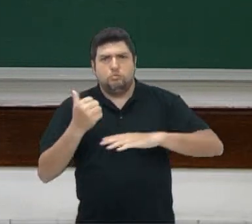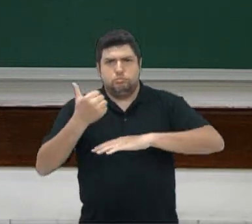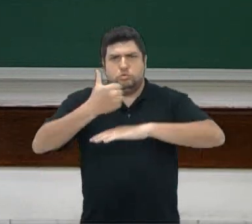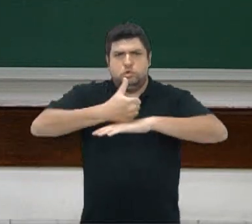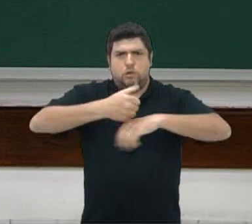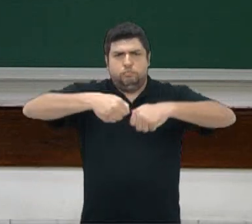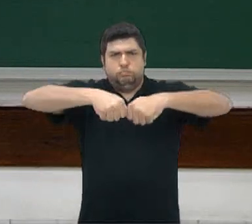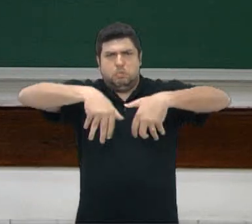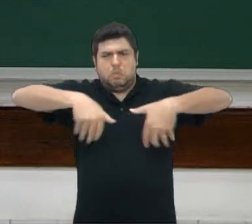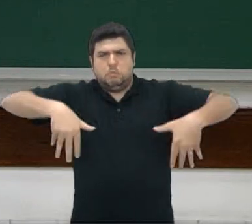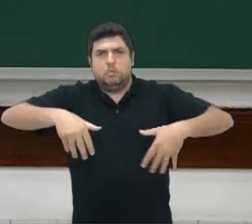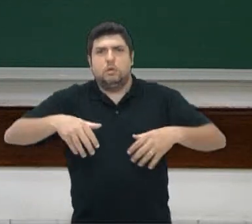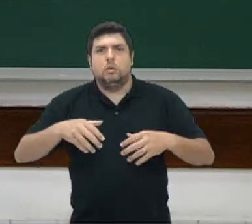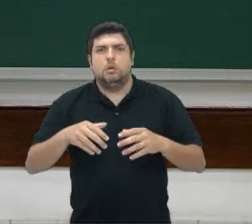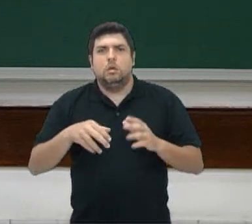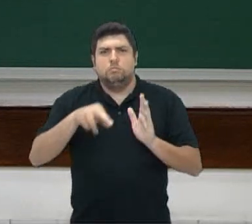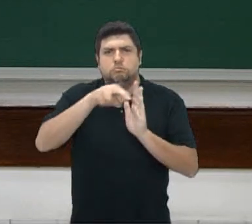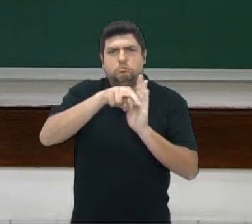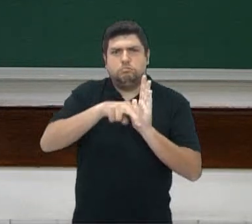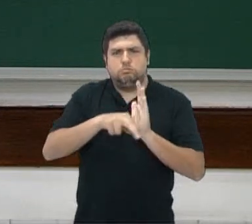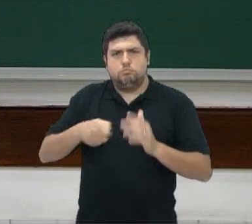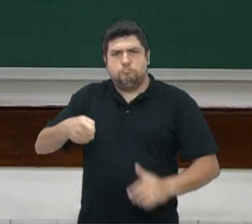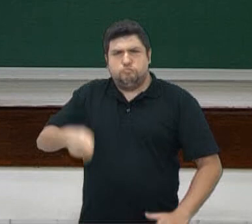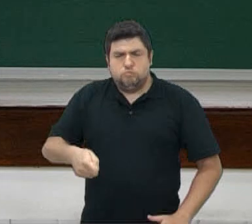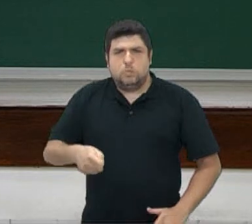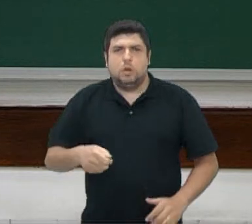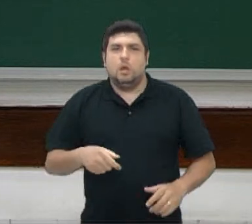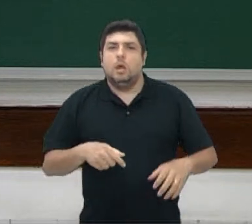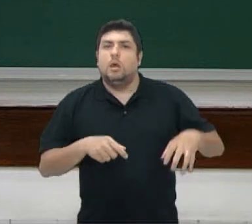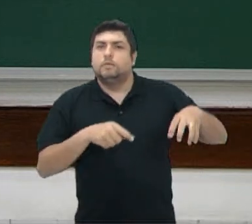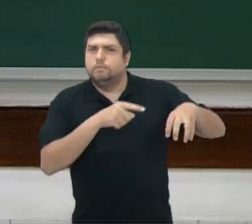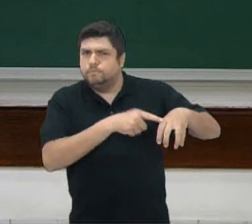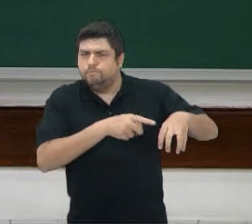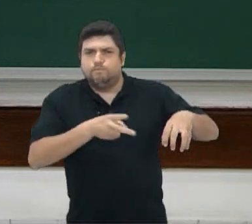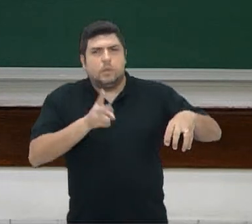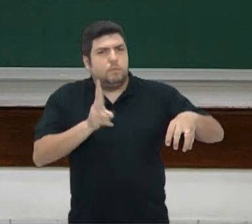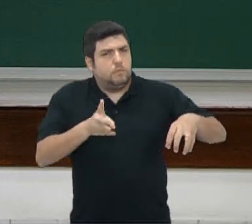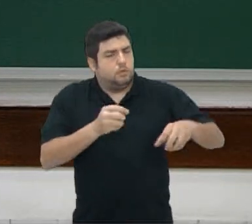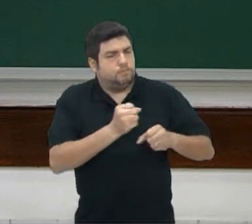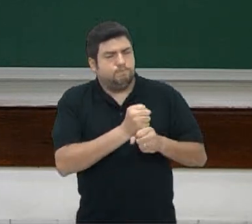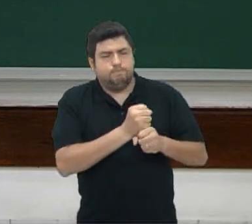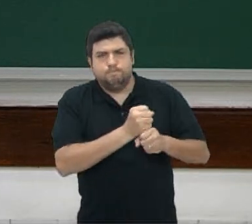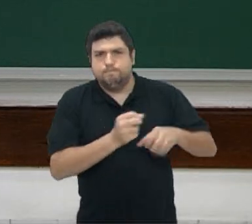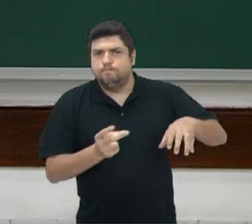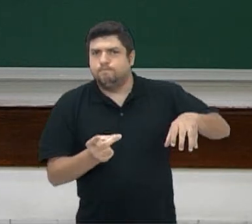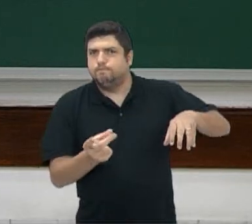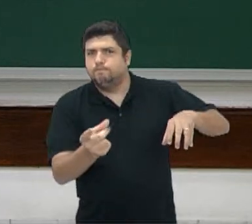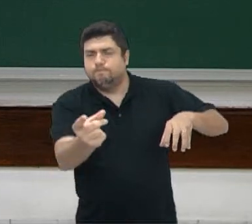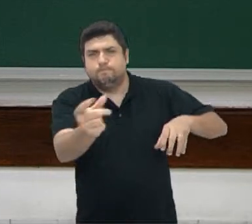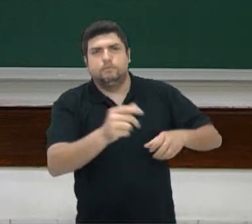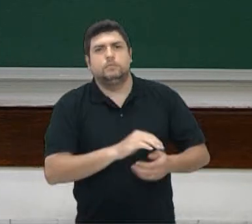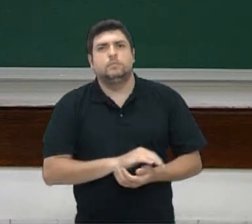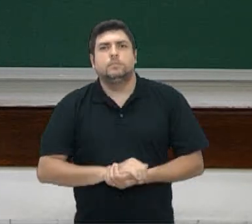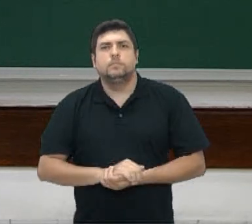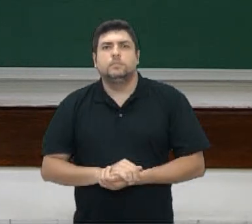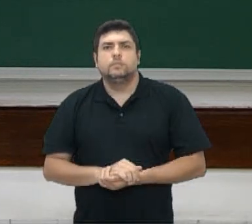às imposições, isso é uma tendência perpétua das instituições.